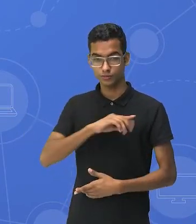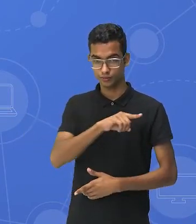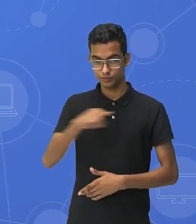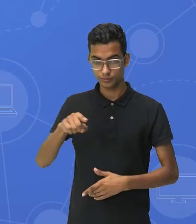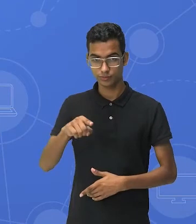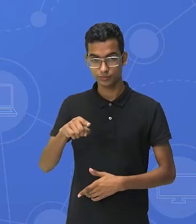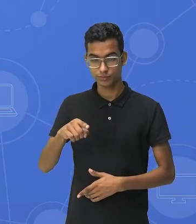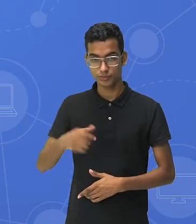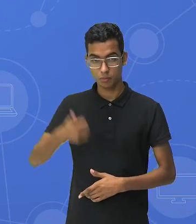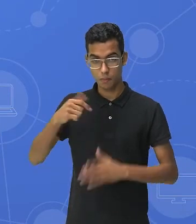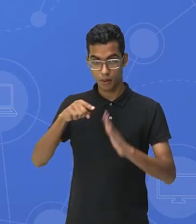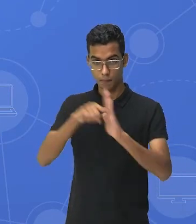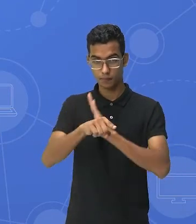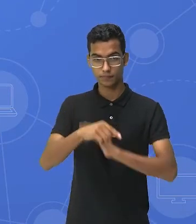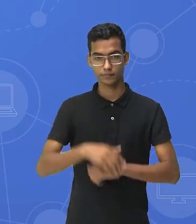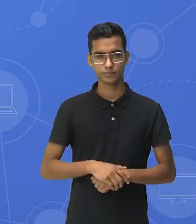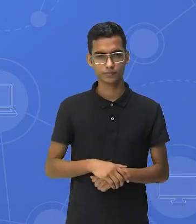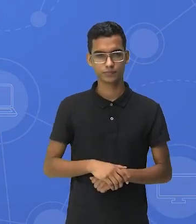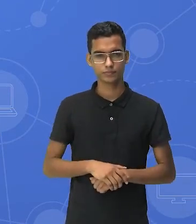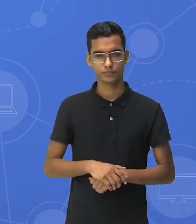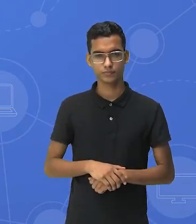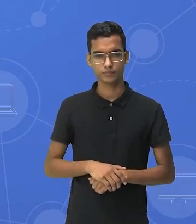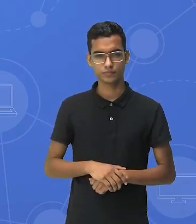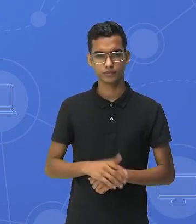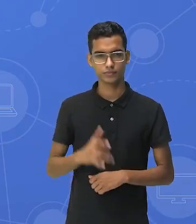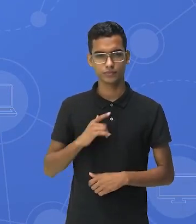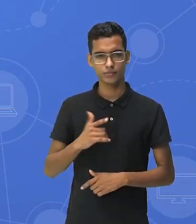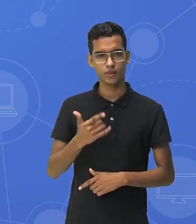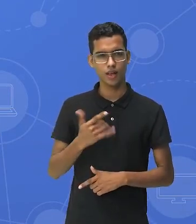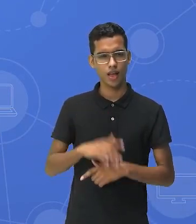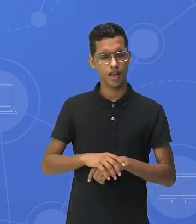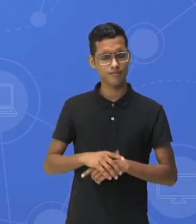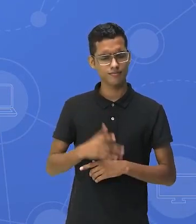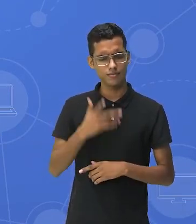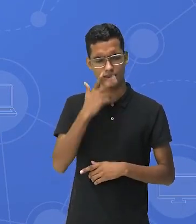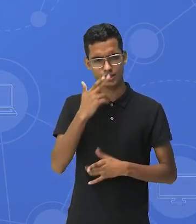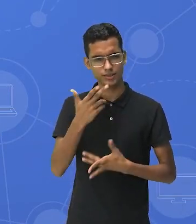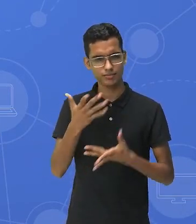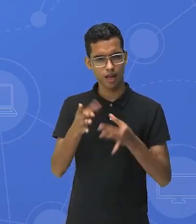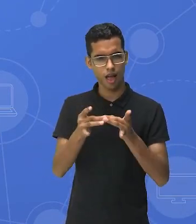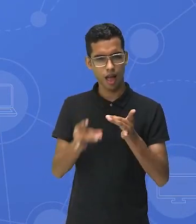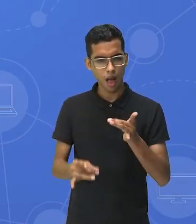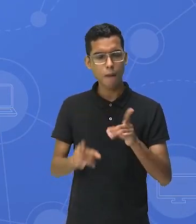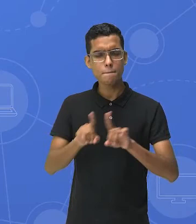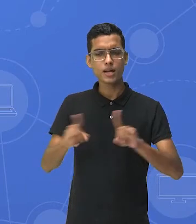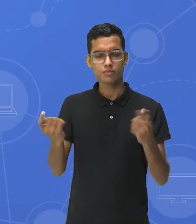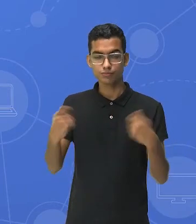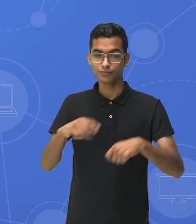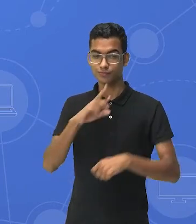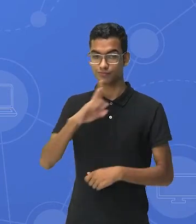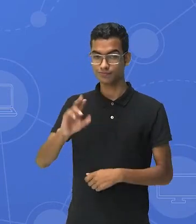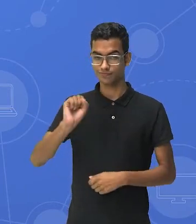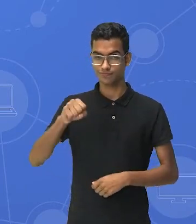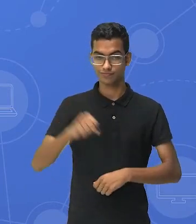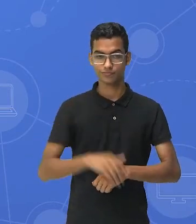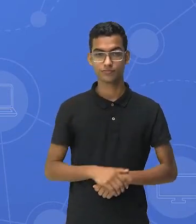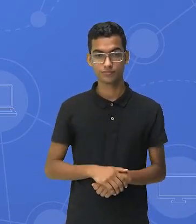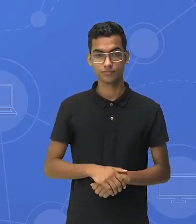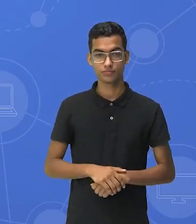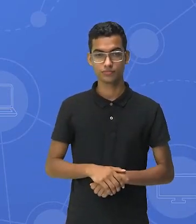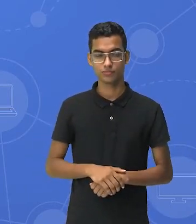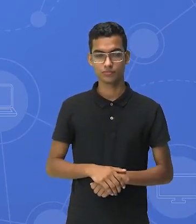essa questão. Ela era um pouquinho longa, mas dava para responder sim, né? Então, vamos começar aqui. Vou começar ali